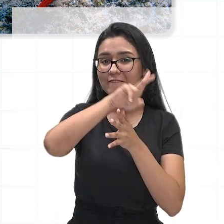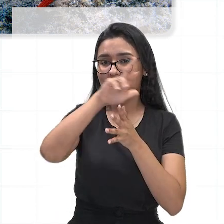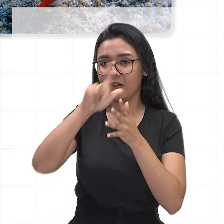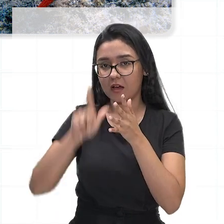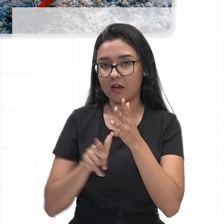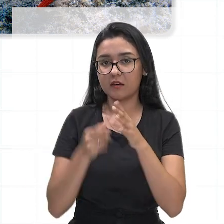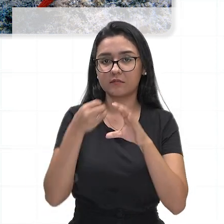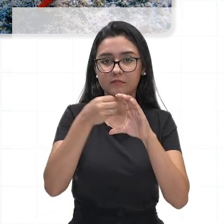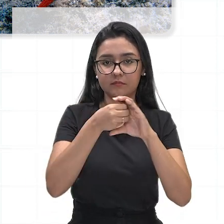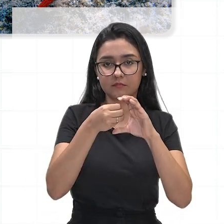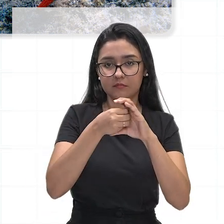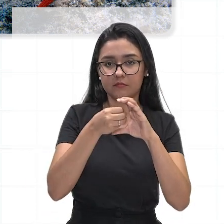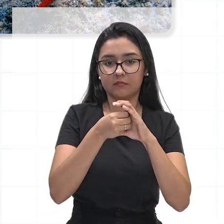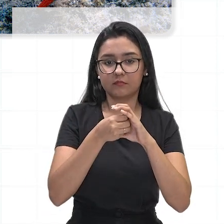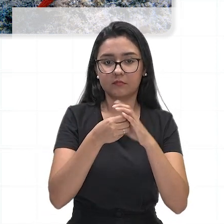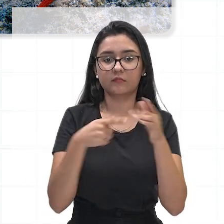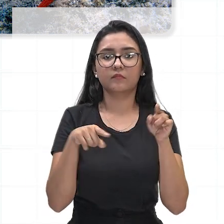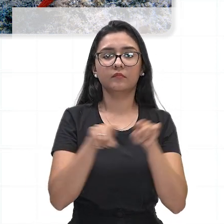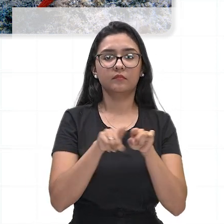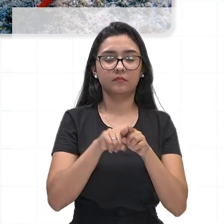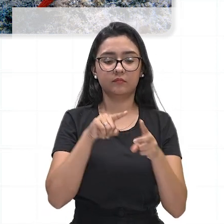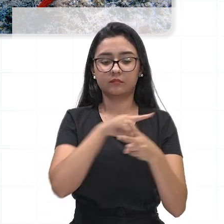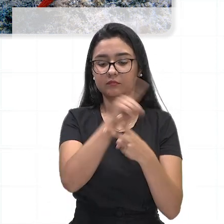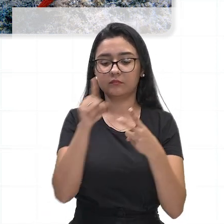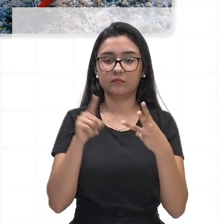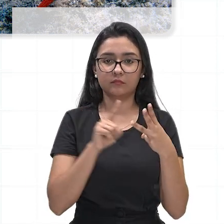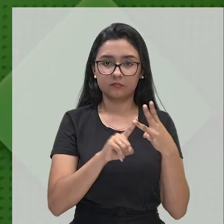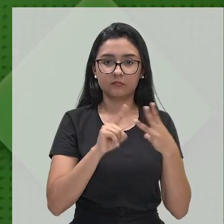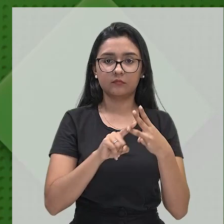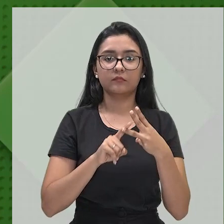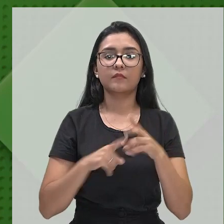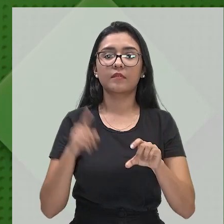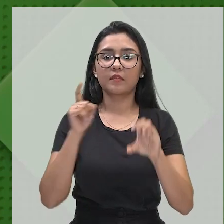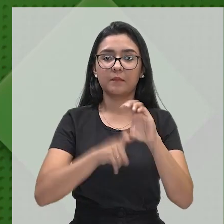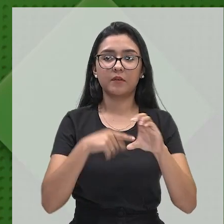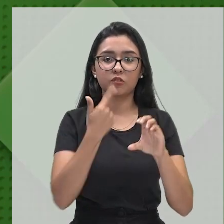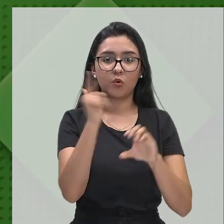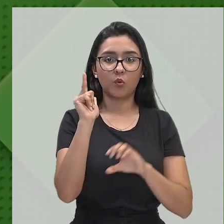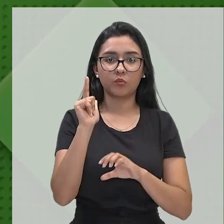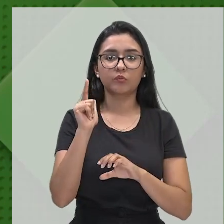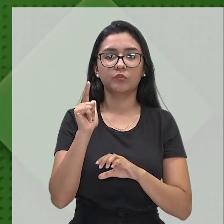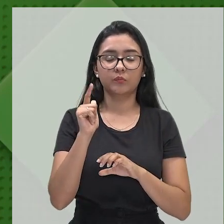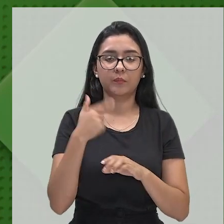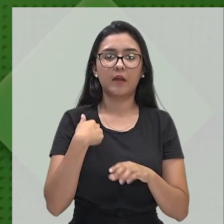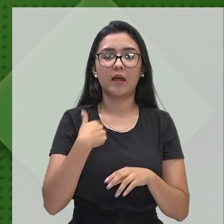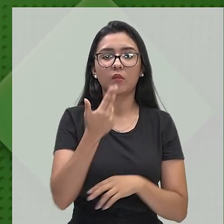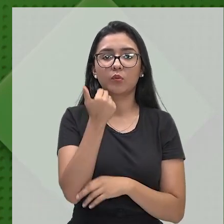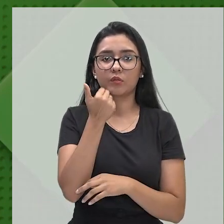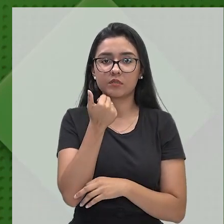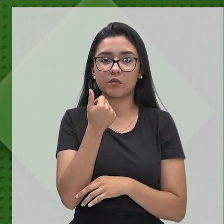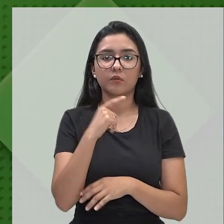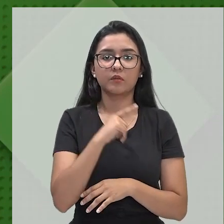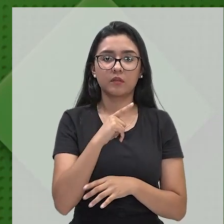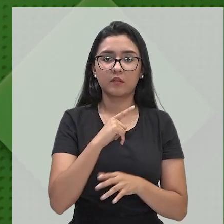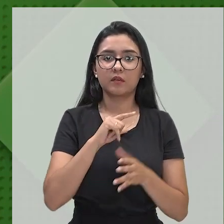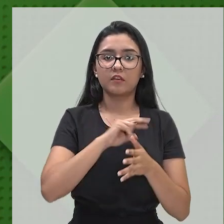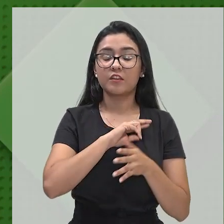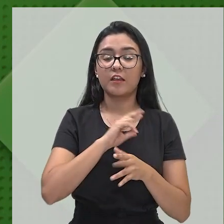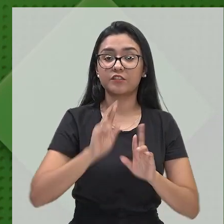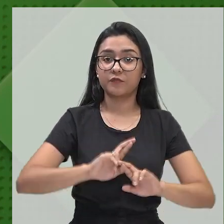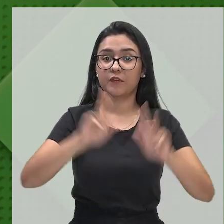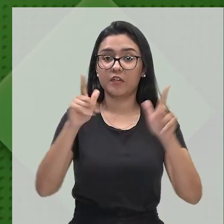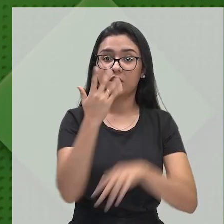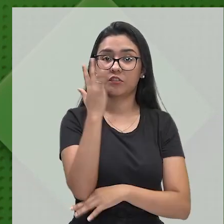várias células, e eles são heterótrofos, porque eles dependem de outros organismos para a sua nutrição. Eles são diferentes